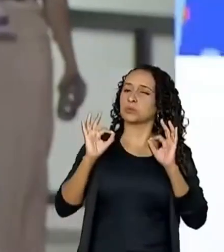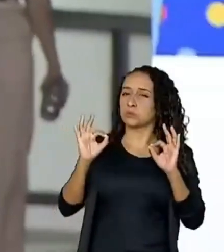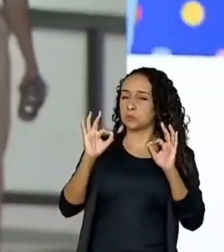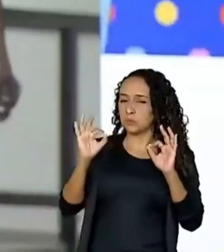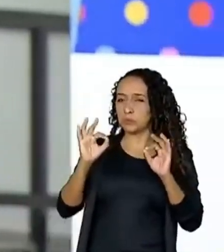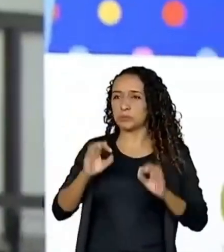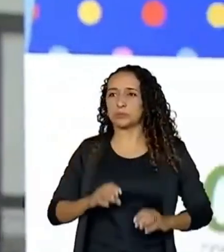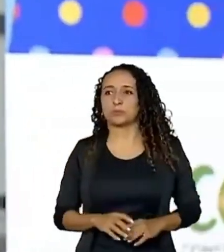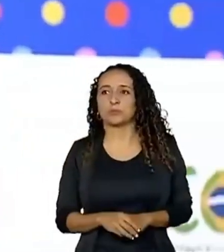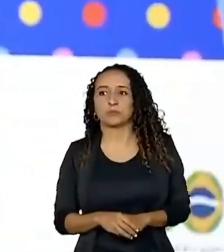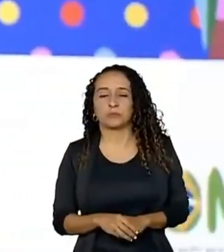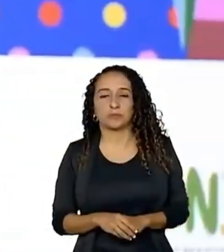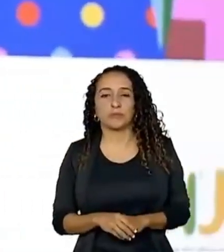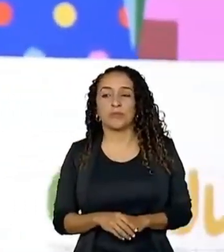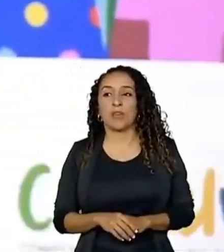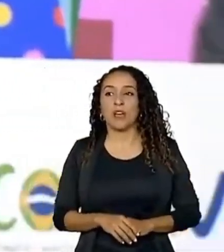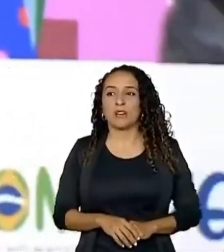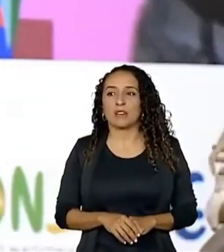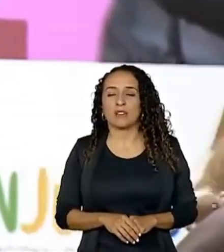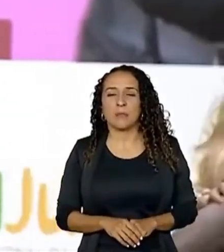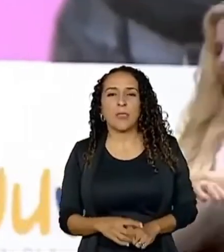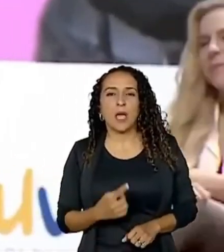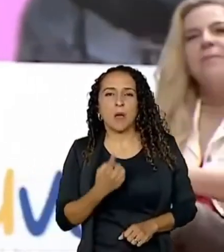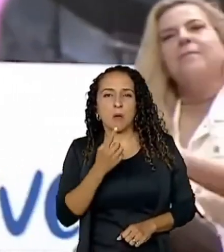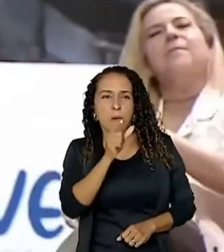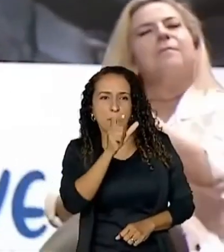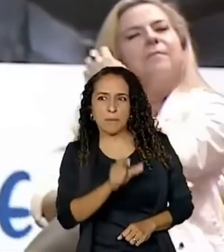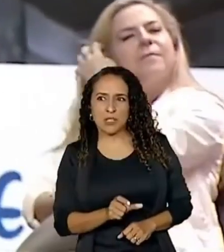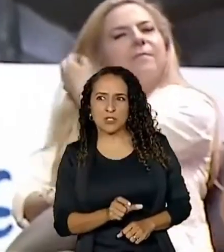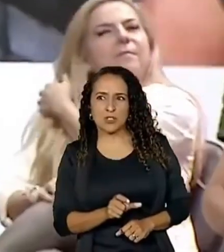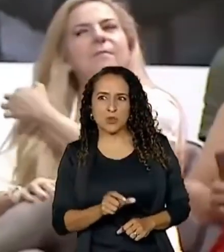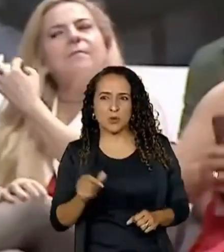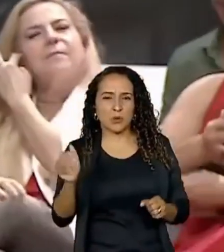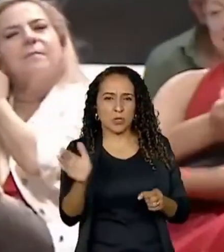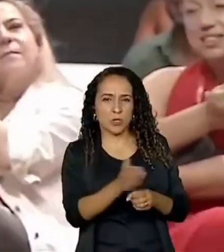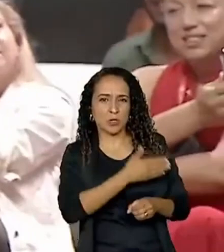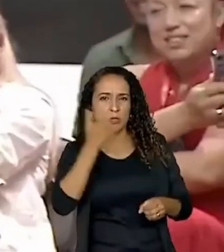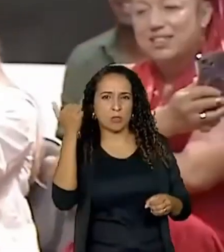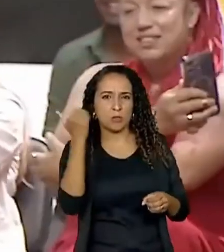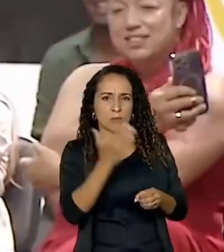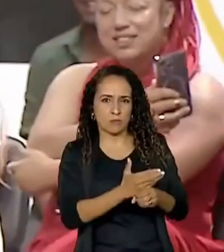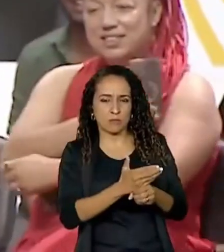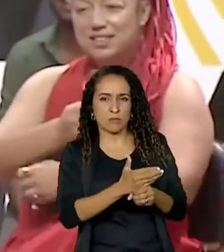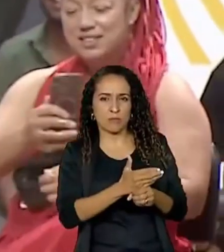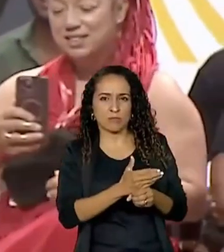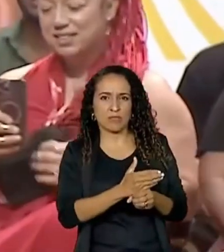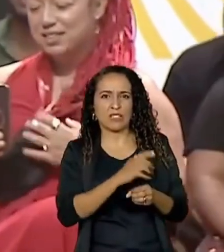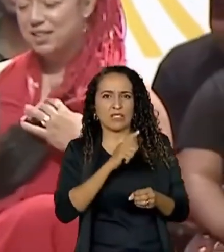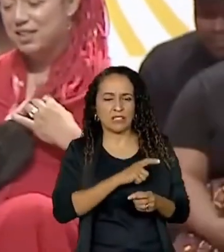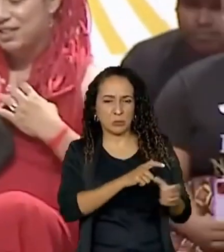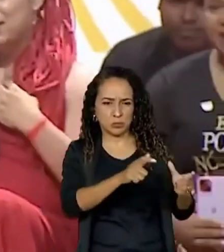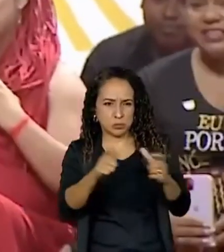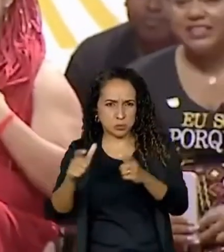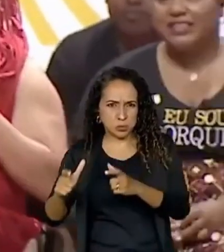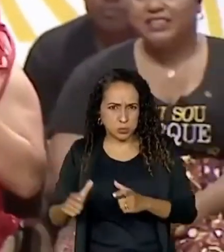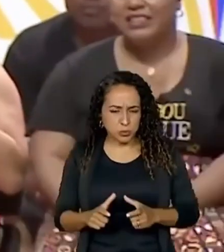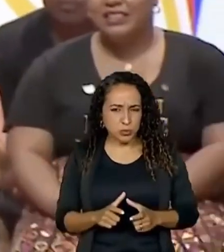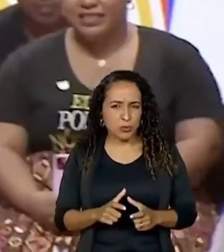E uma fascista, que estão em todo lugar,